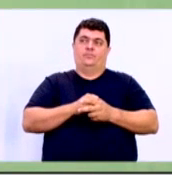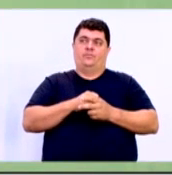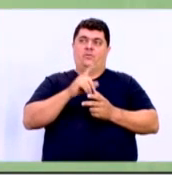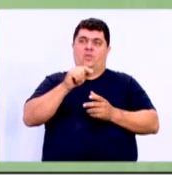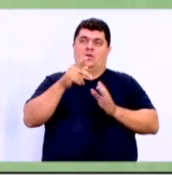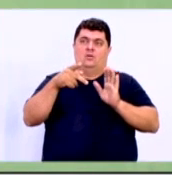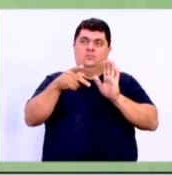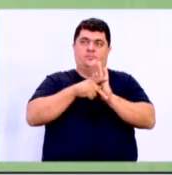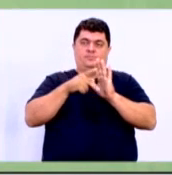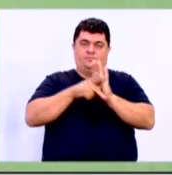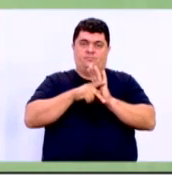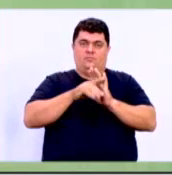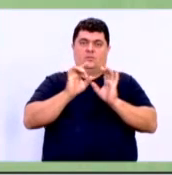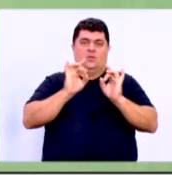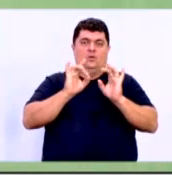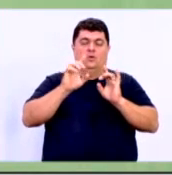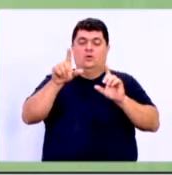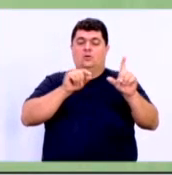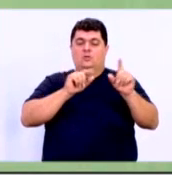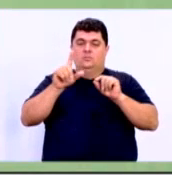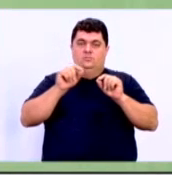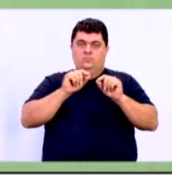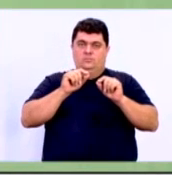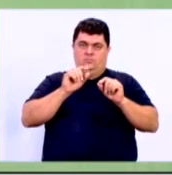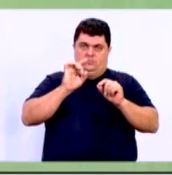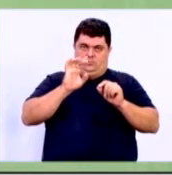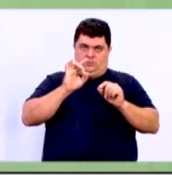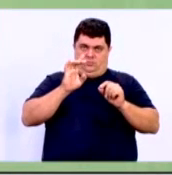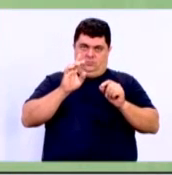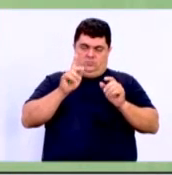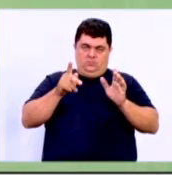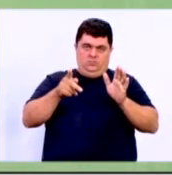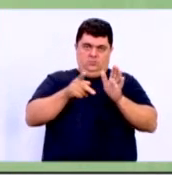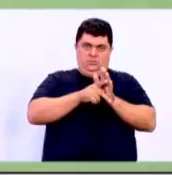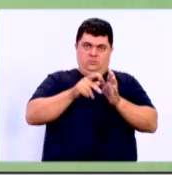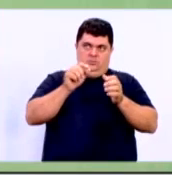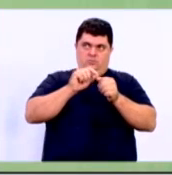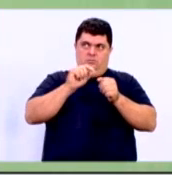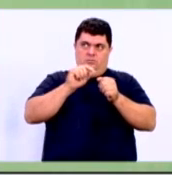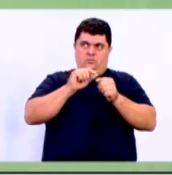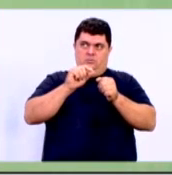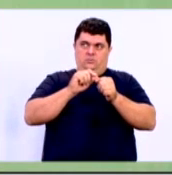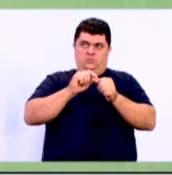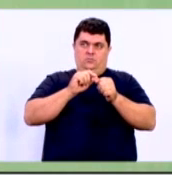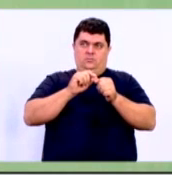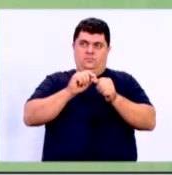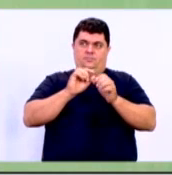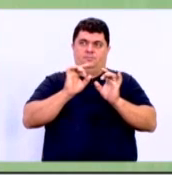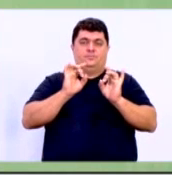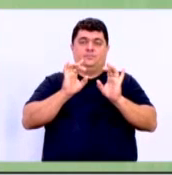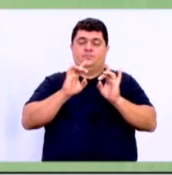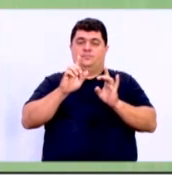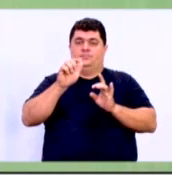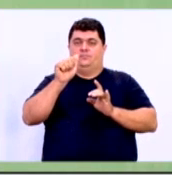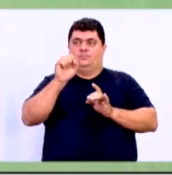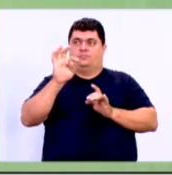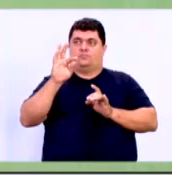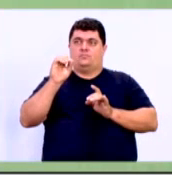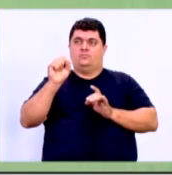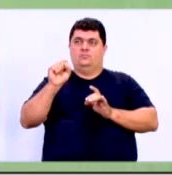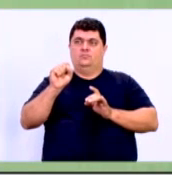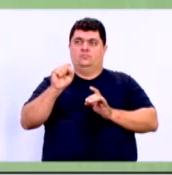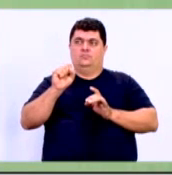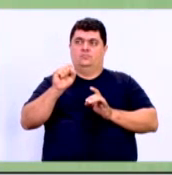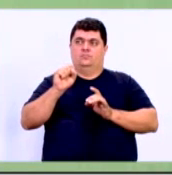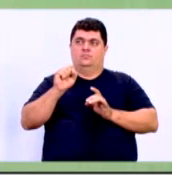um método de custeio segundo o qual se alocam os produtos fabricados somente os gastos. Opa,